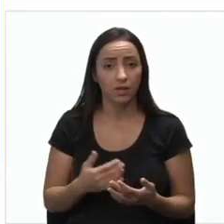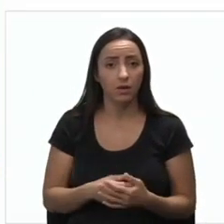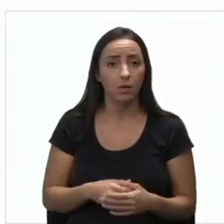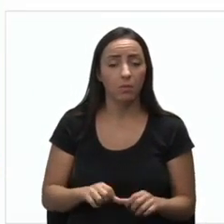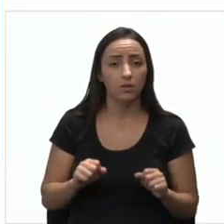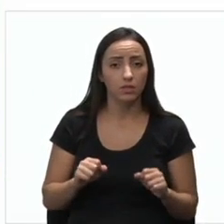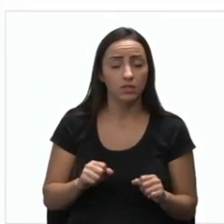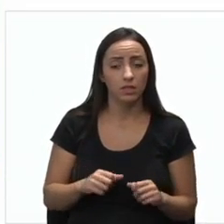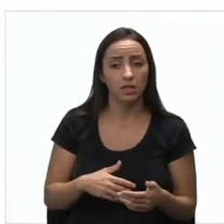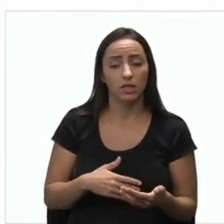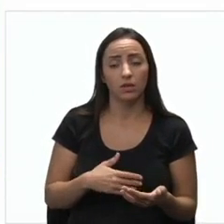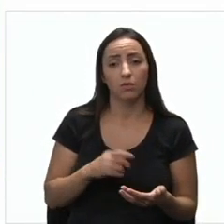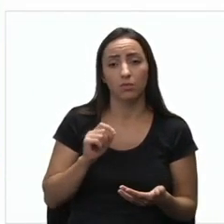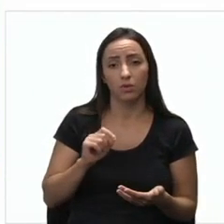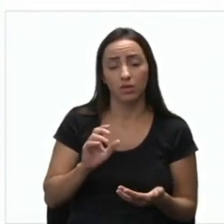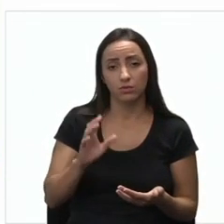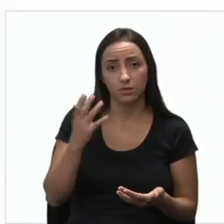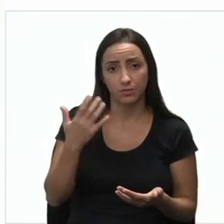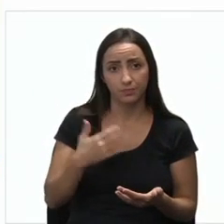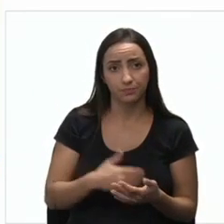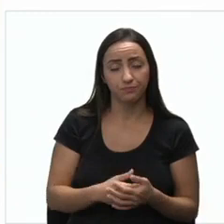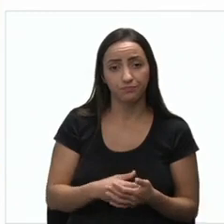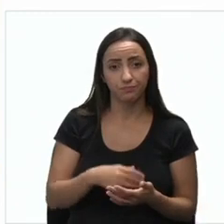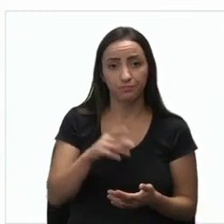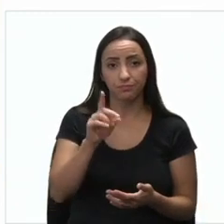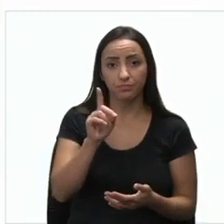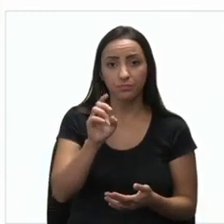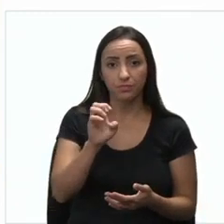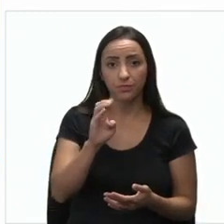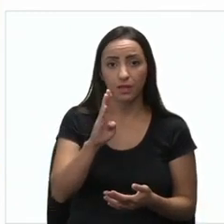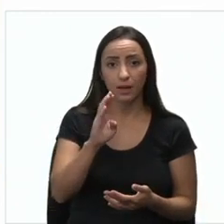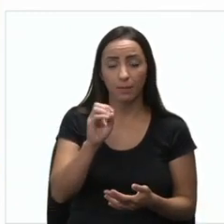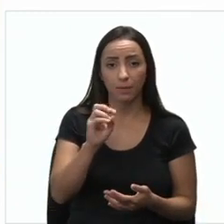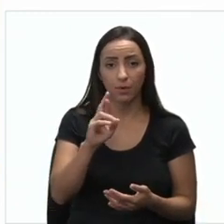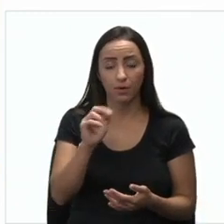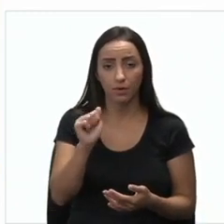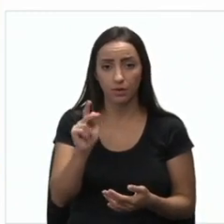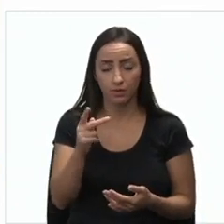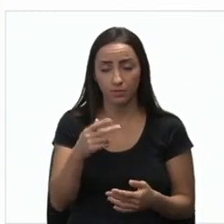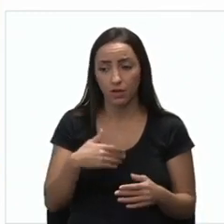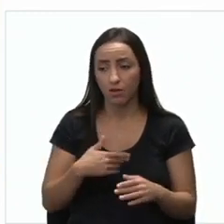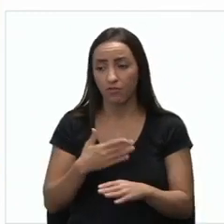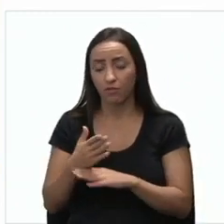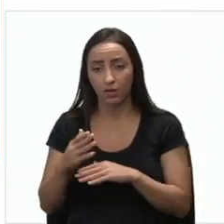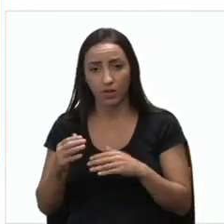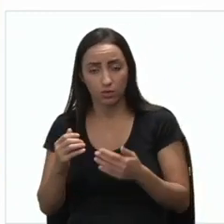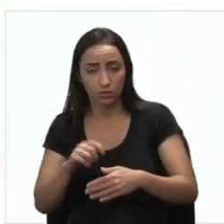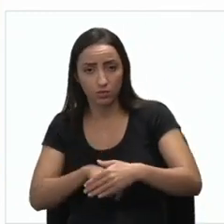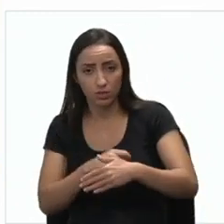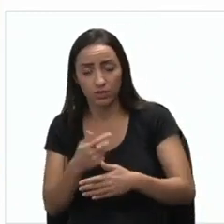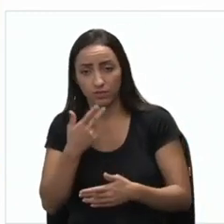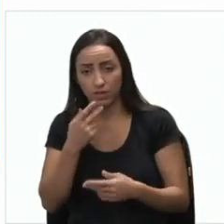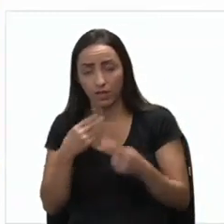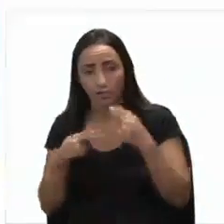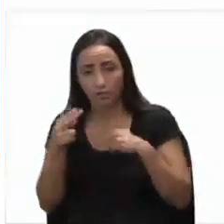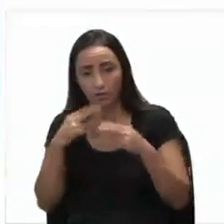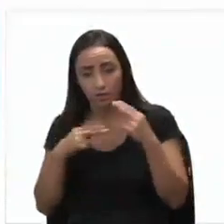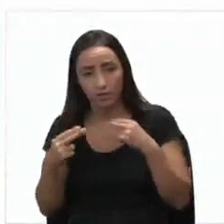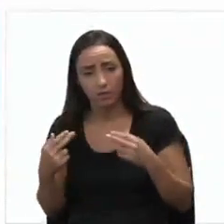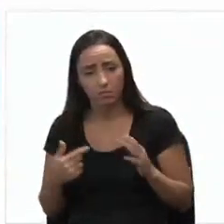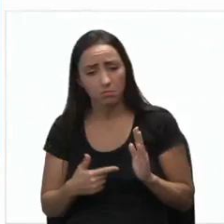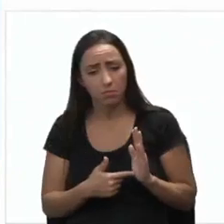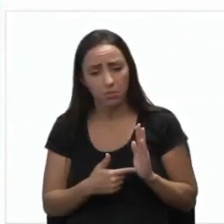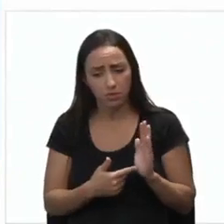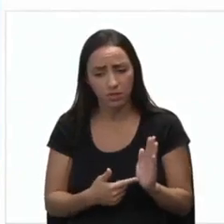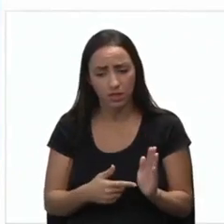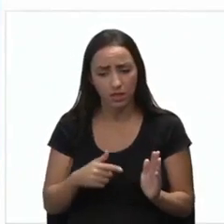né, para demonstrar essa sua proatividade e acabou aí acontecendo esse acidente de trabalho e o hospital,